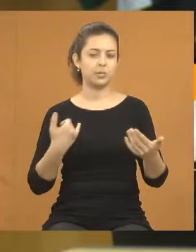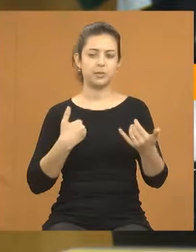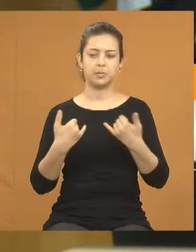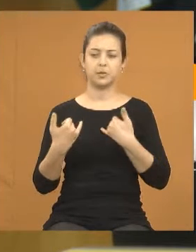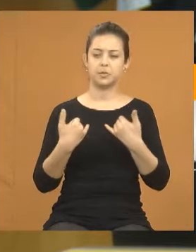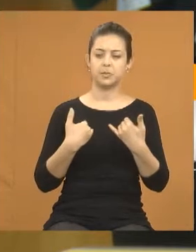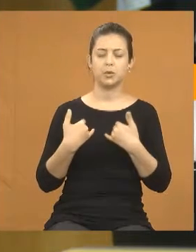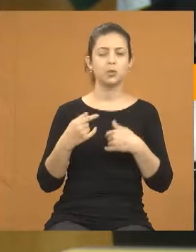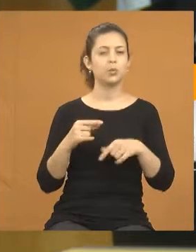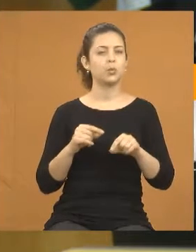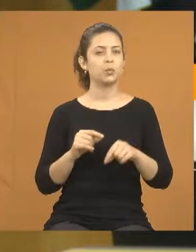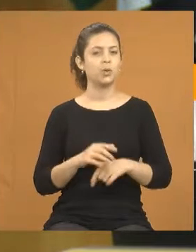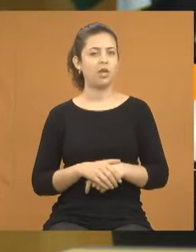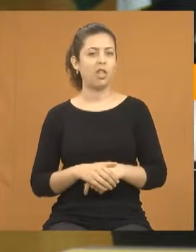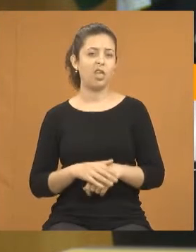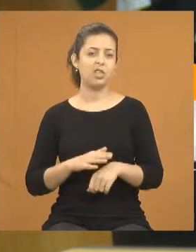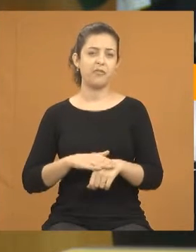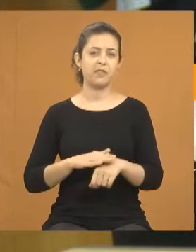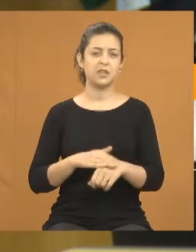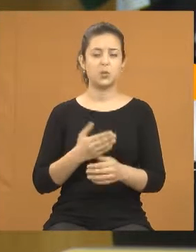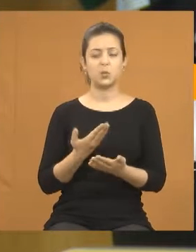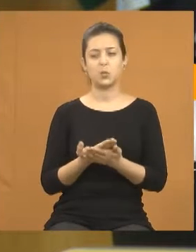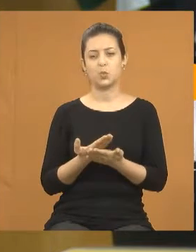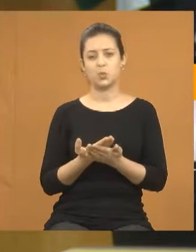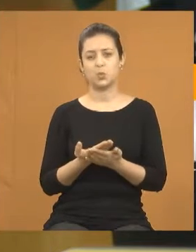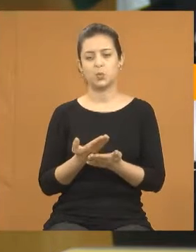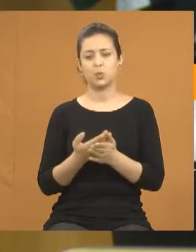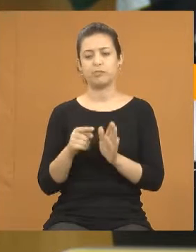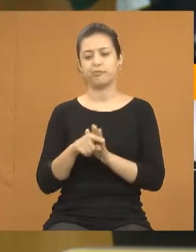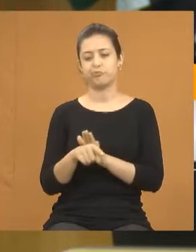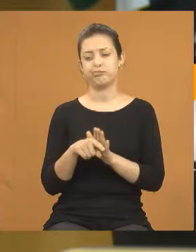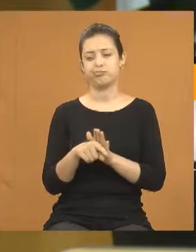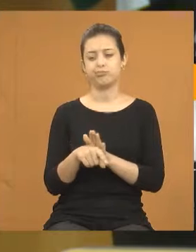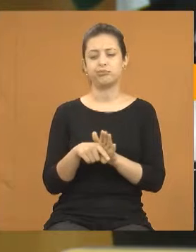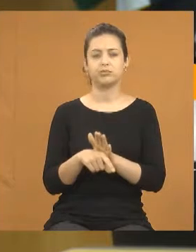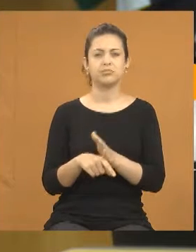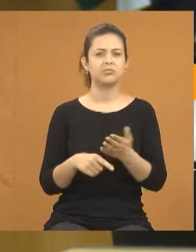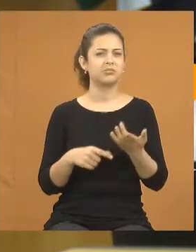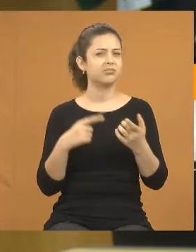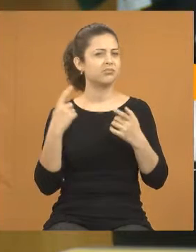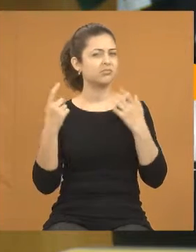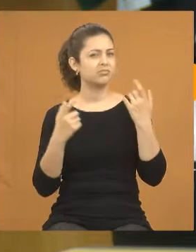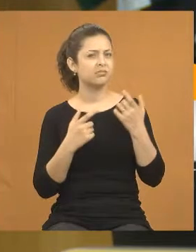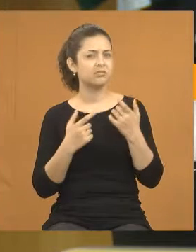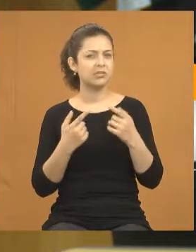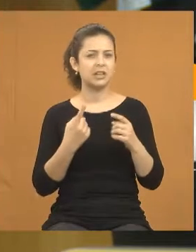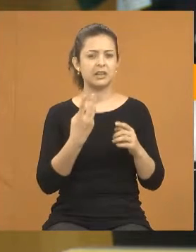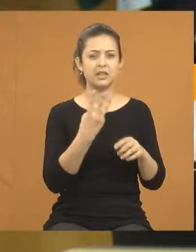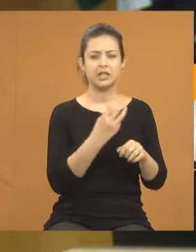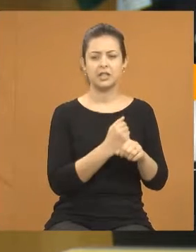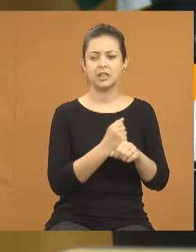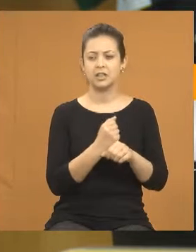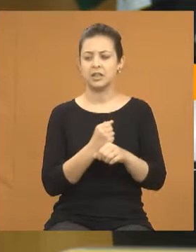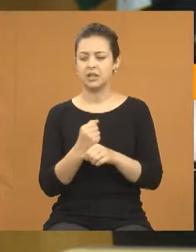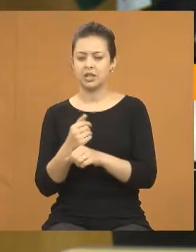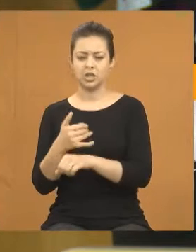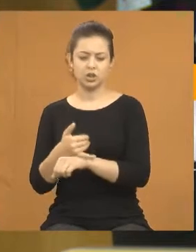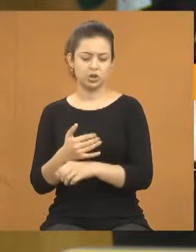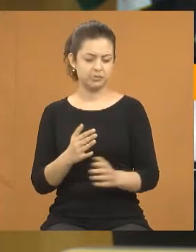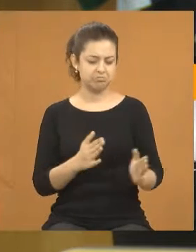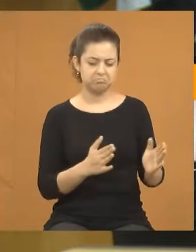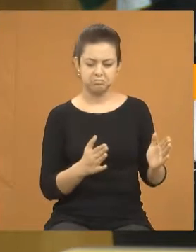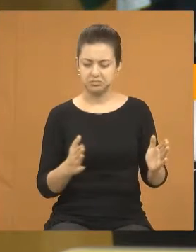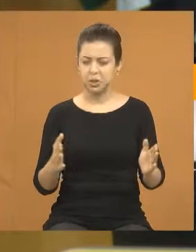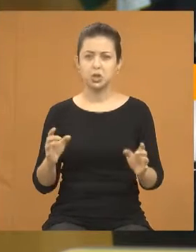dizer, estamos fazendo um estudo. E a minha preocupação é vencer mais esses 3 anos nessa gestão